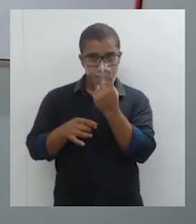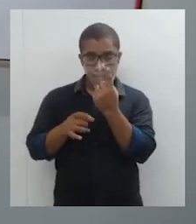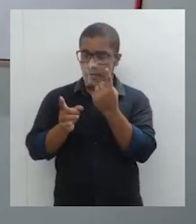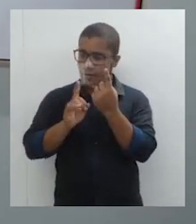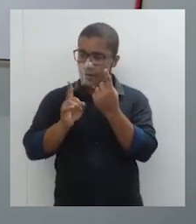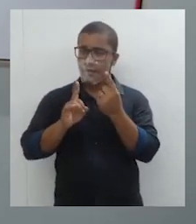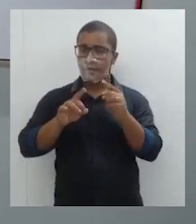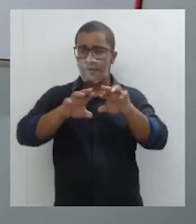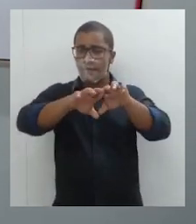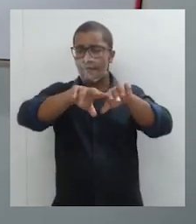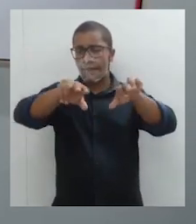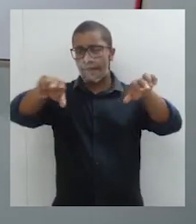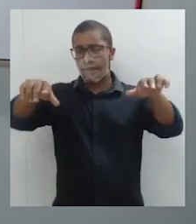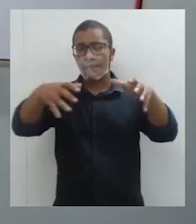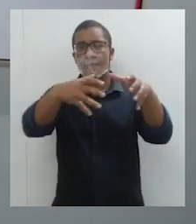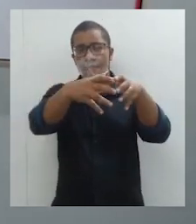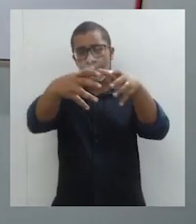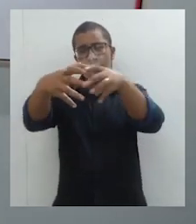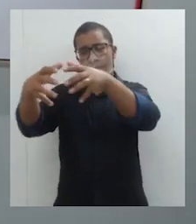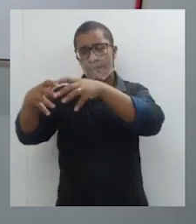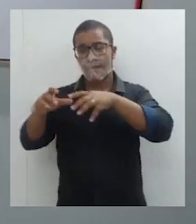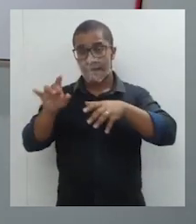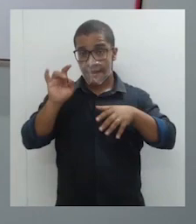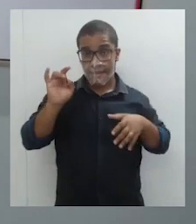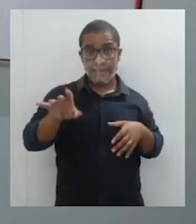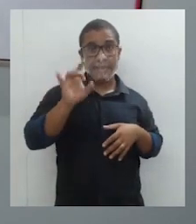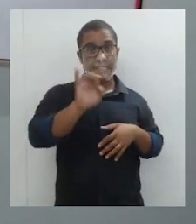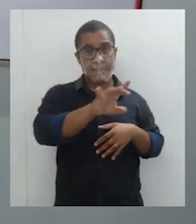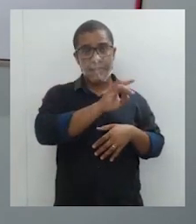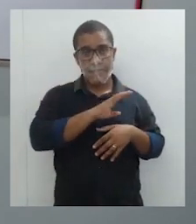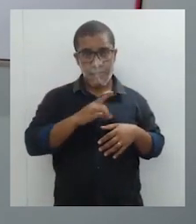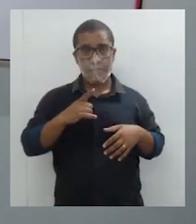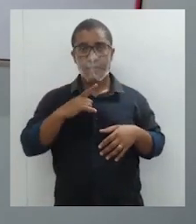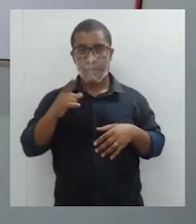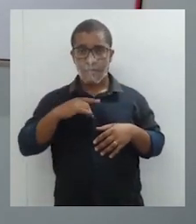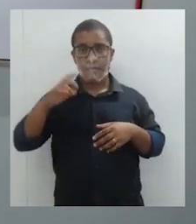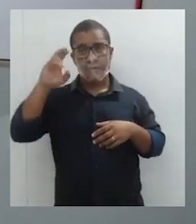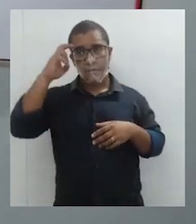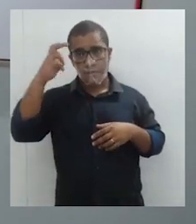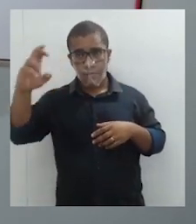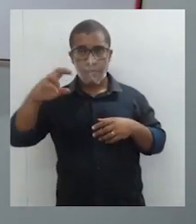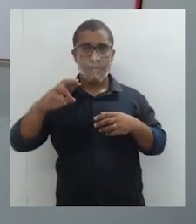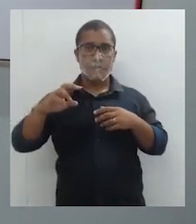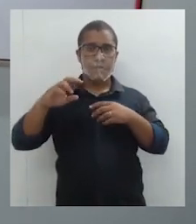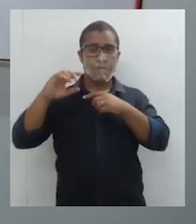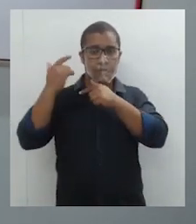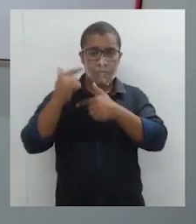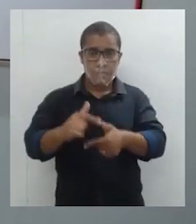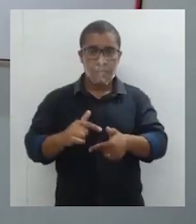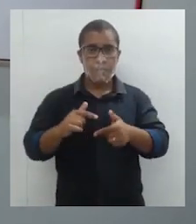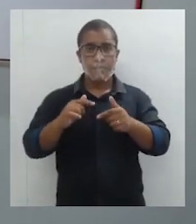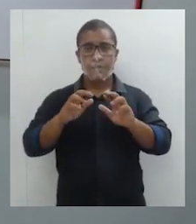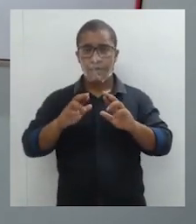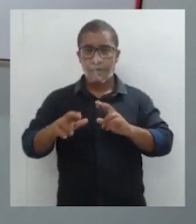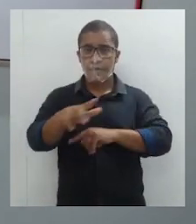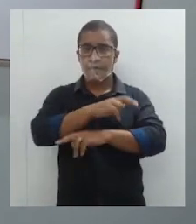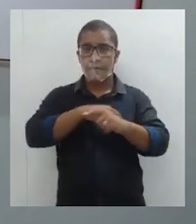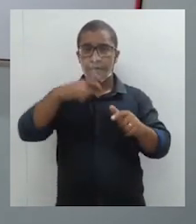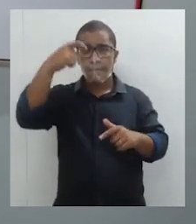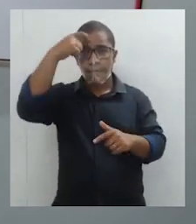existe várias Nações cada qual com a sua formação cada qual com seu